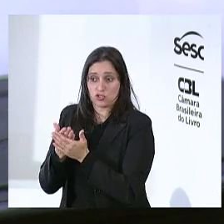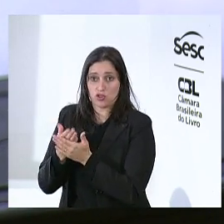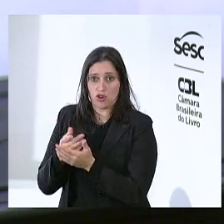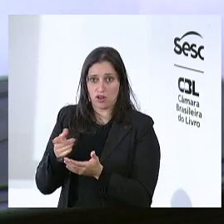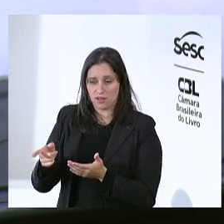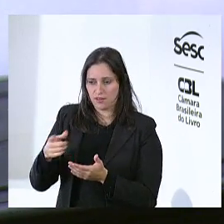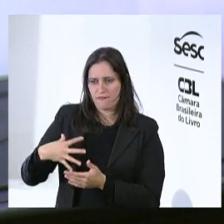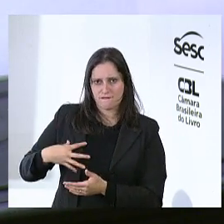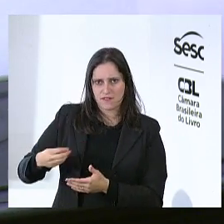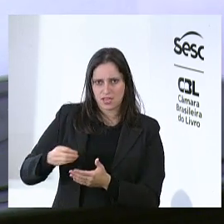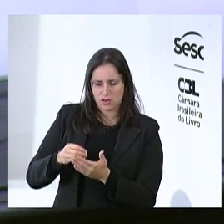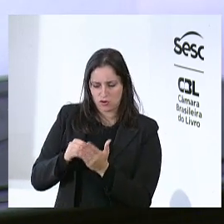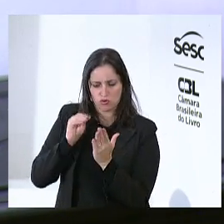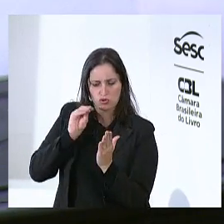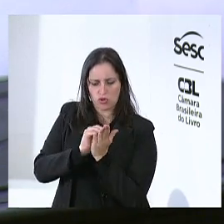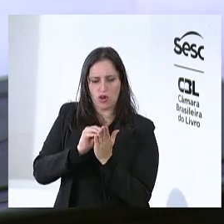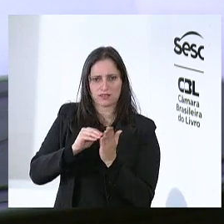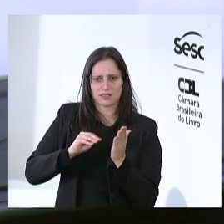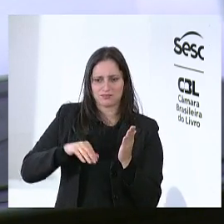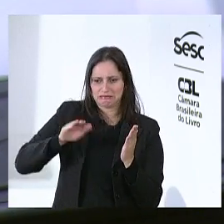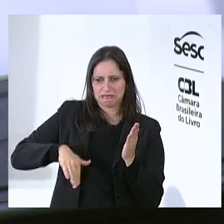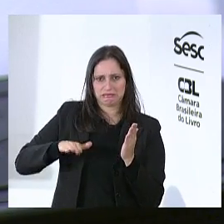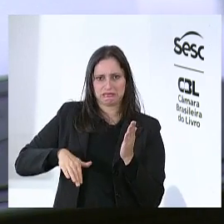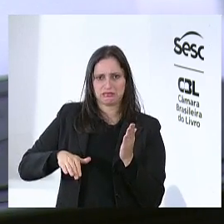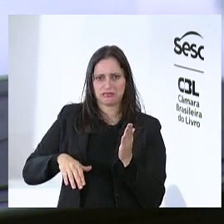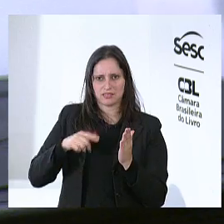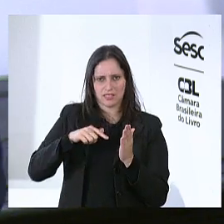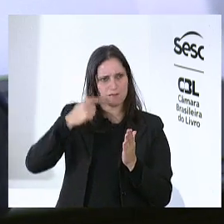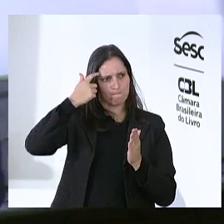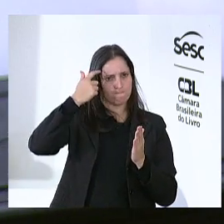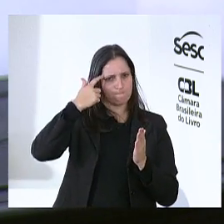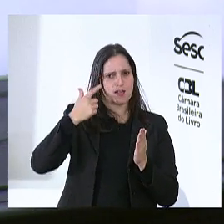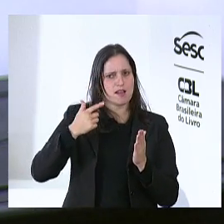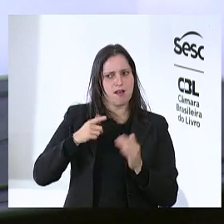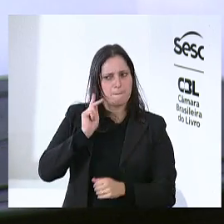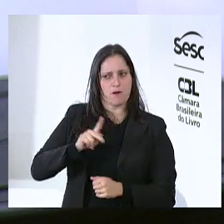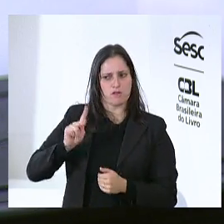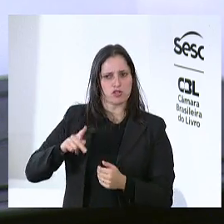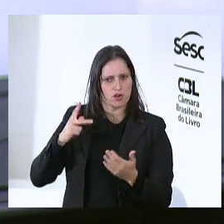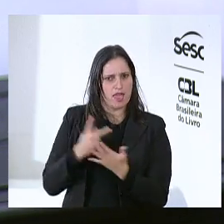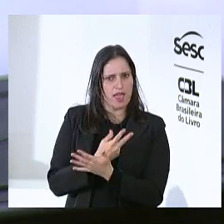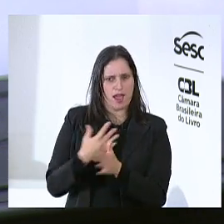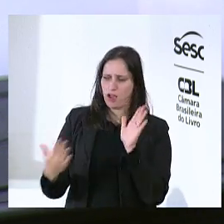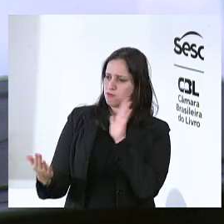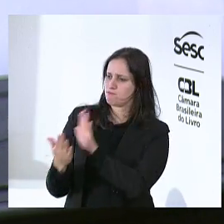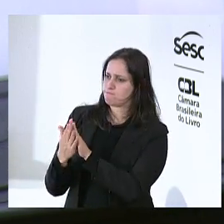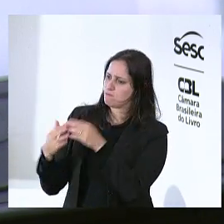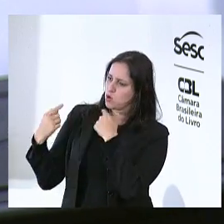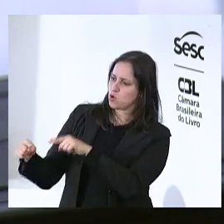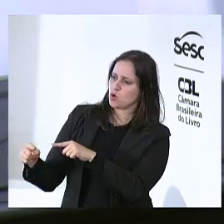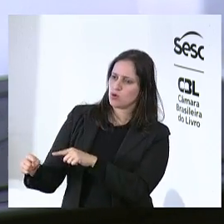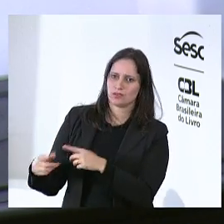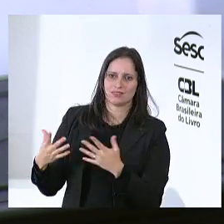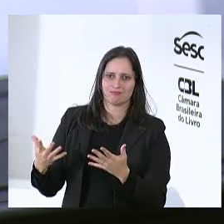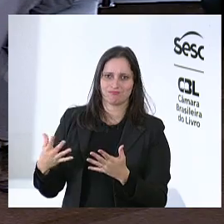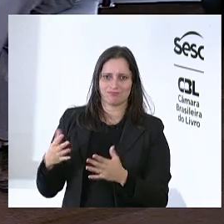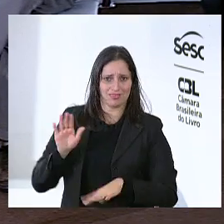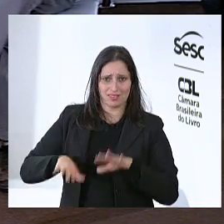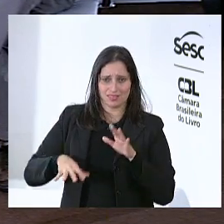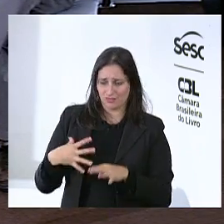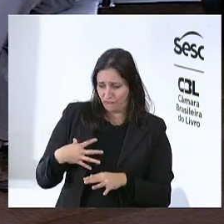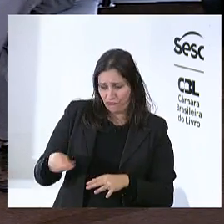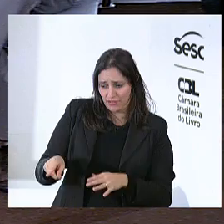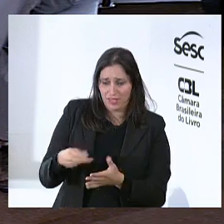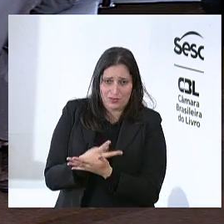baixa. Né? Tudo isso significa o seguinte, as pessoas às vezes falam mal da corrupção, mas elas têm uma cultura de confusão entre